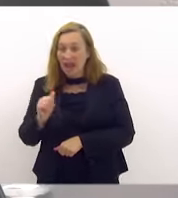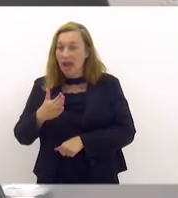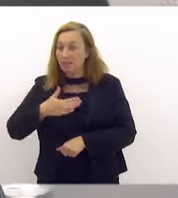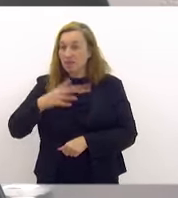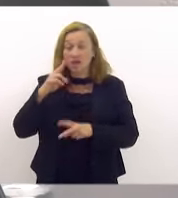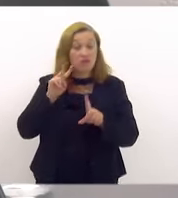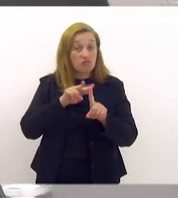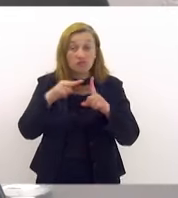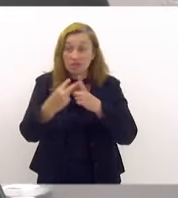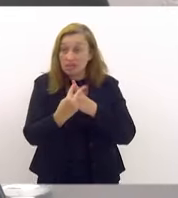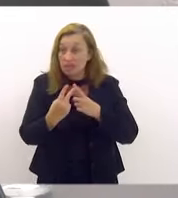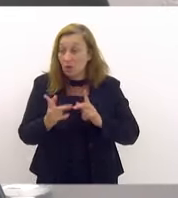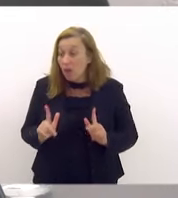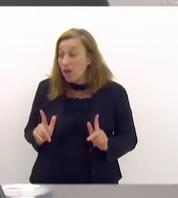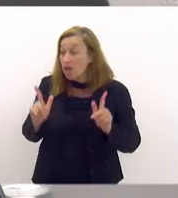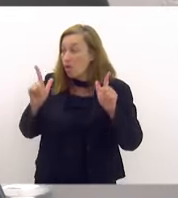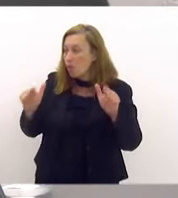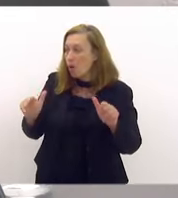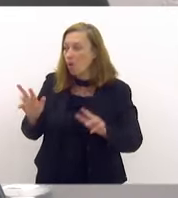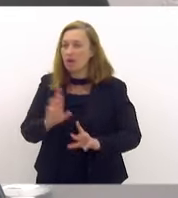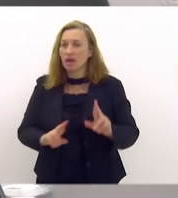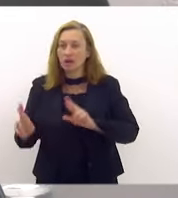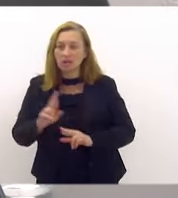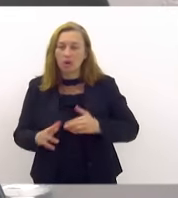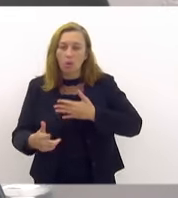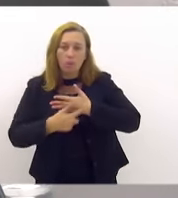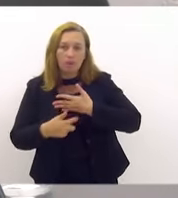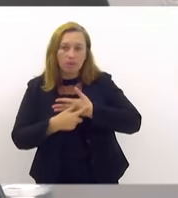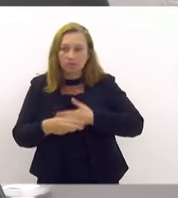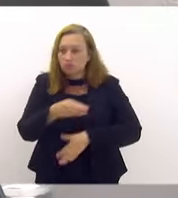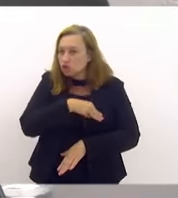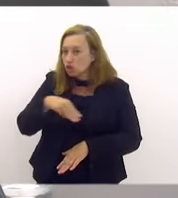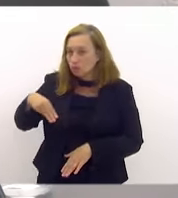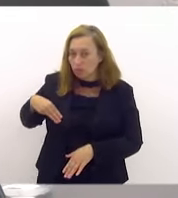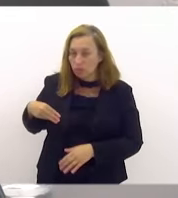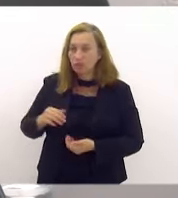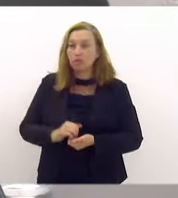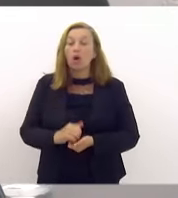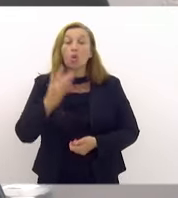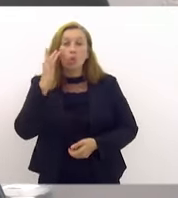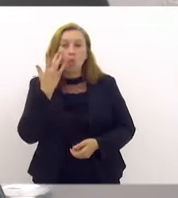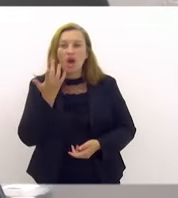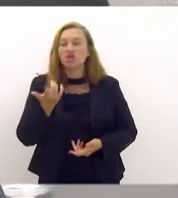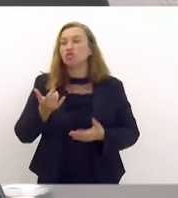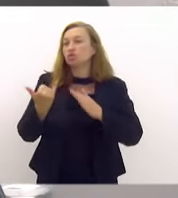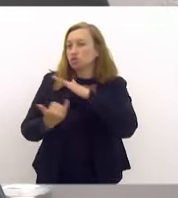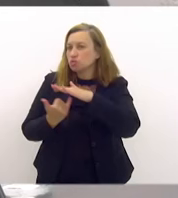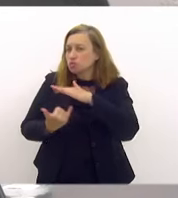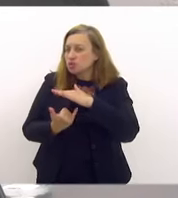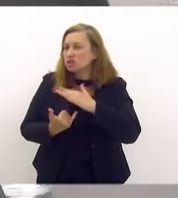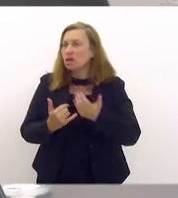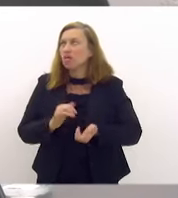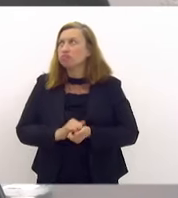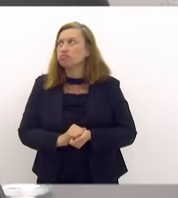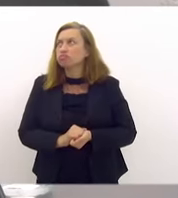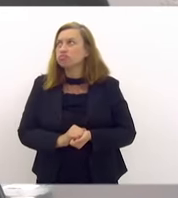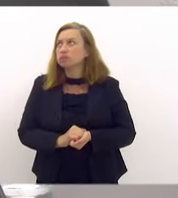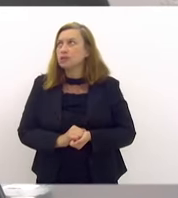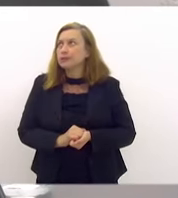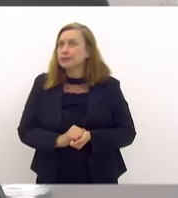totalmente Idêntica em relação ao papel do Ministério Público eu acho que é uma instituição que foi muito muito